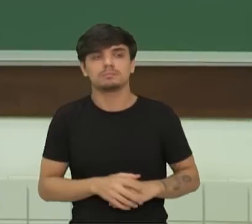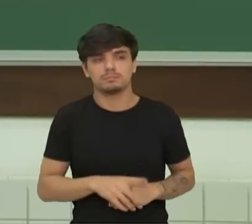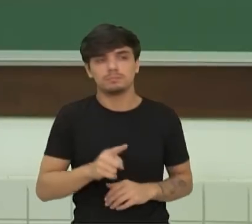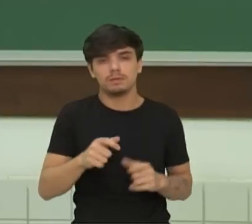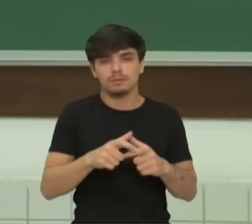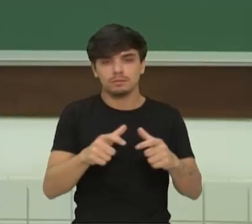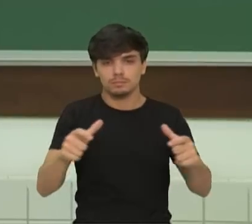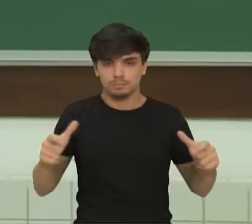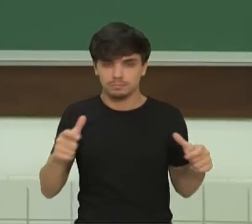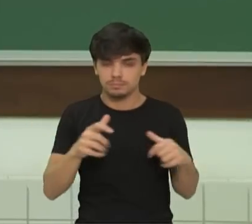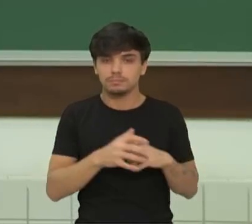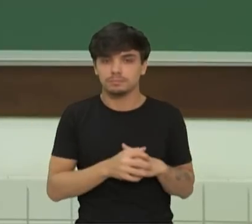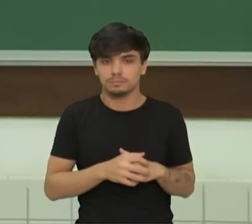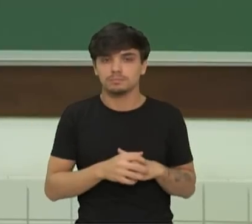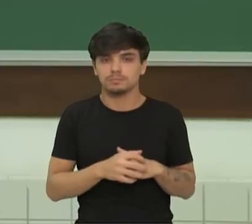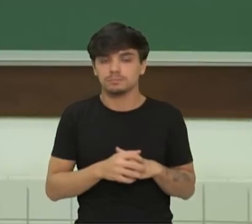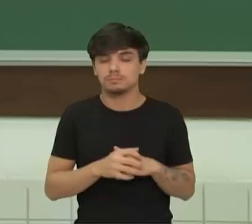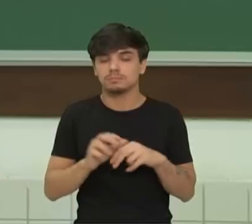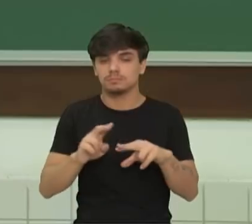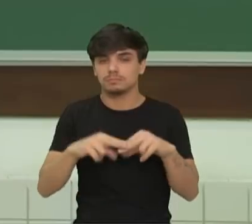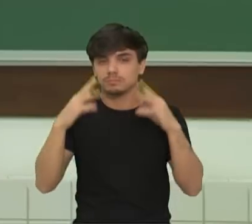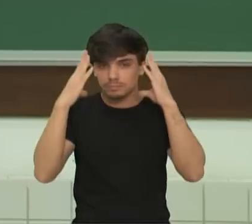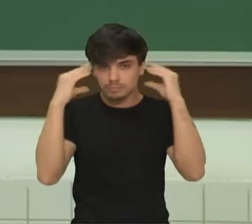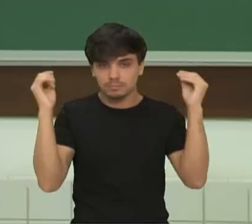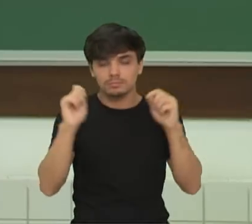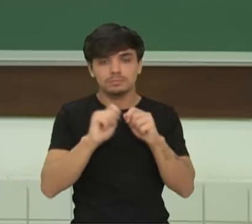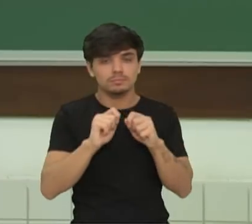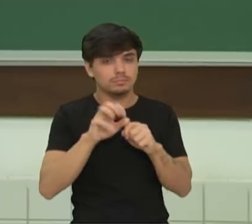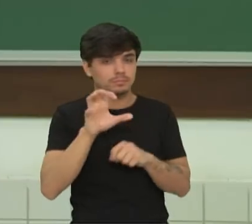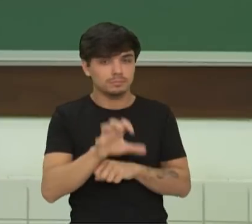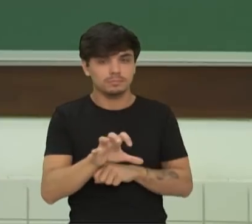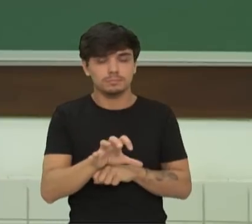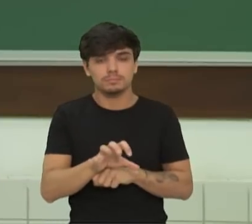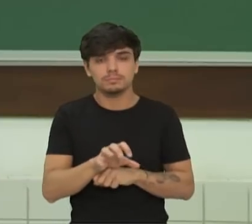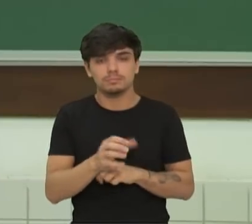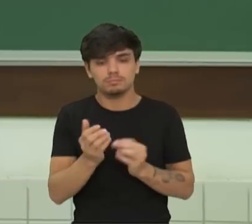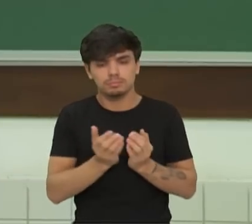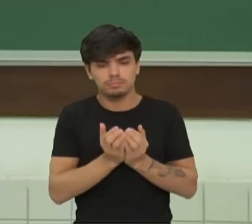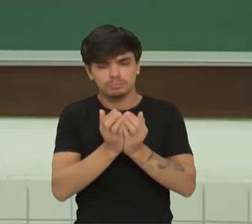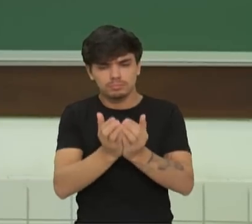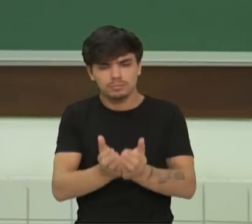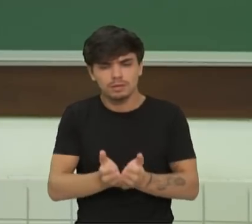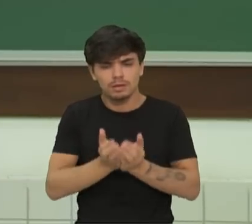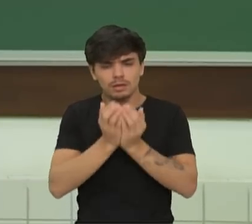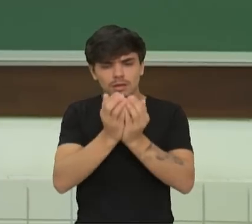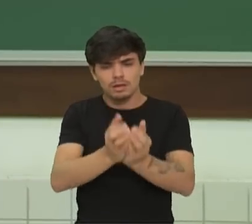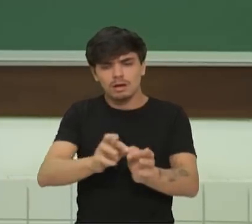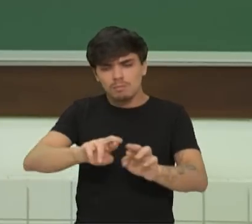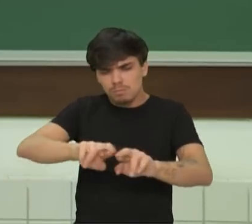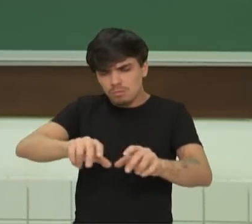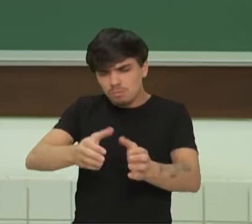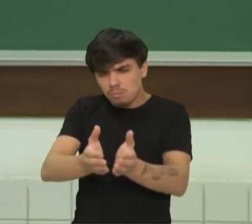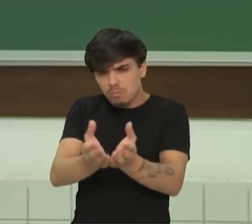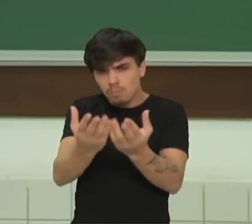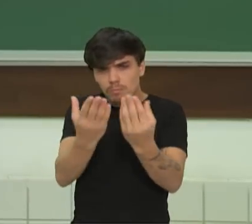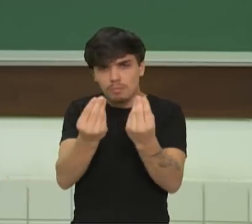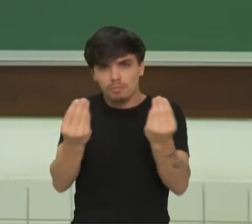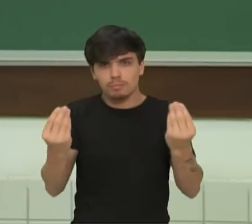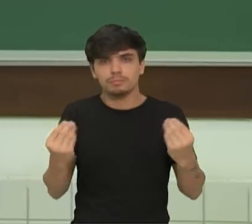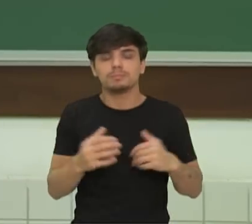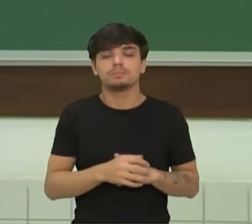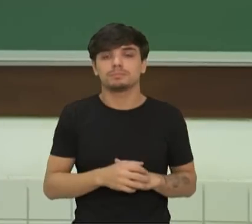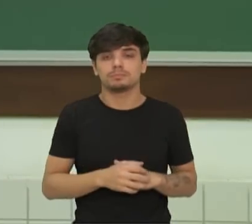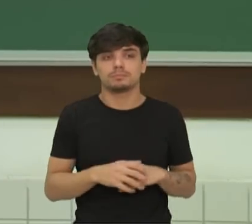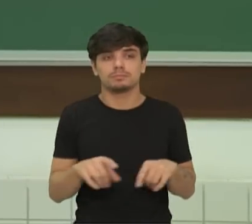grandes. E foi aí que a Holanda fez. Então, a sua frota marítima era encantadora, maravilhosa. E o Banco